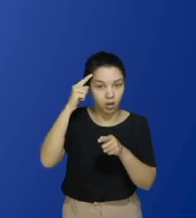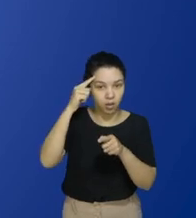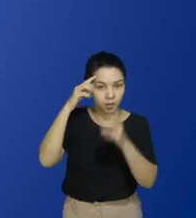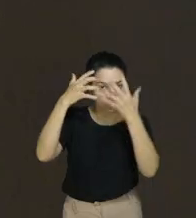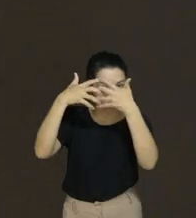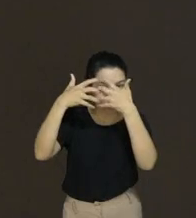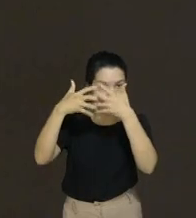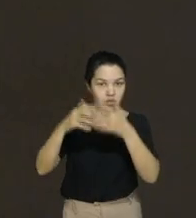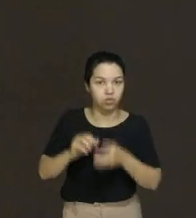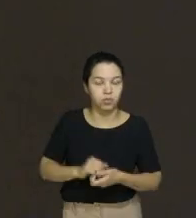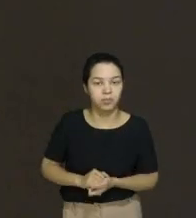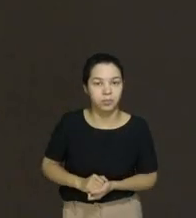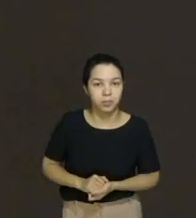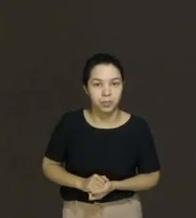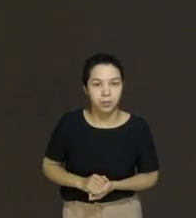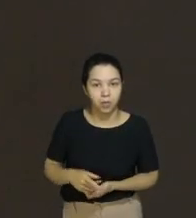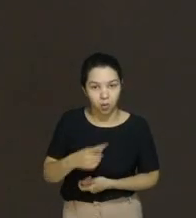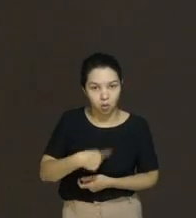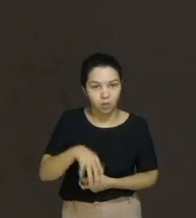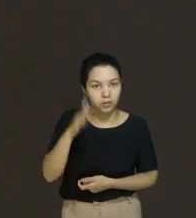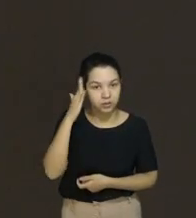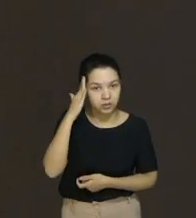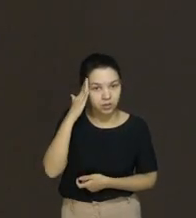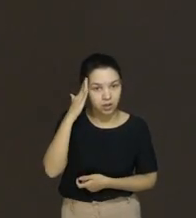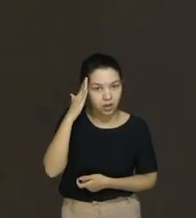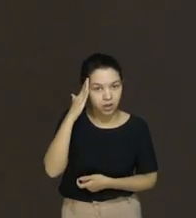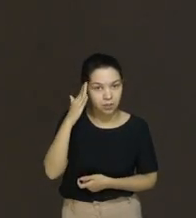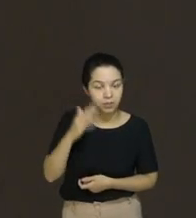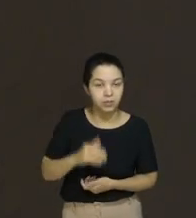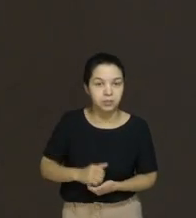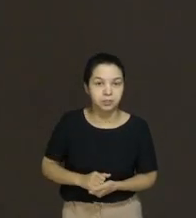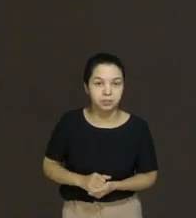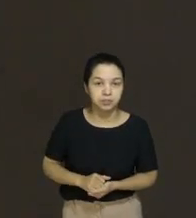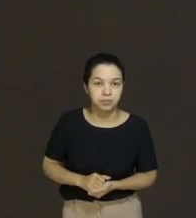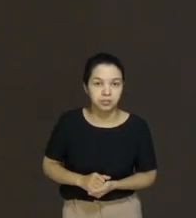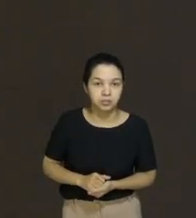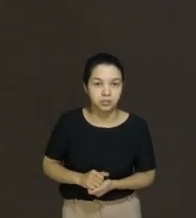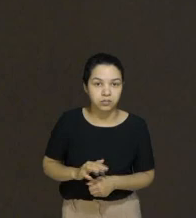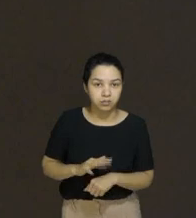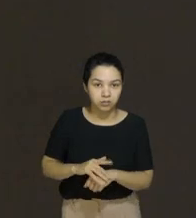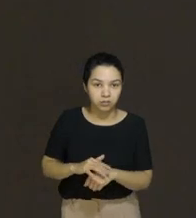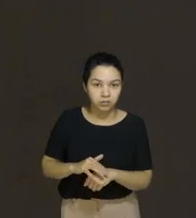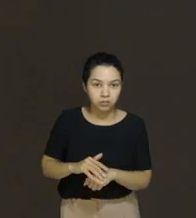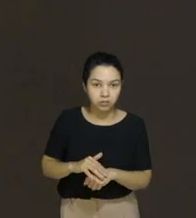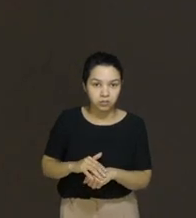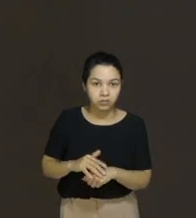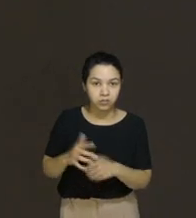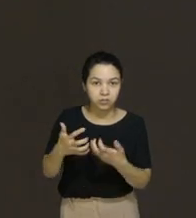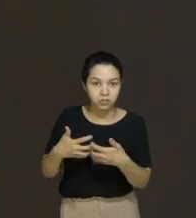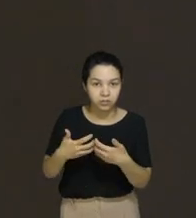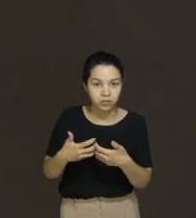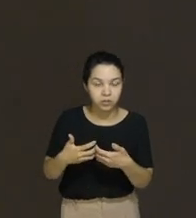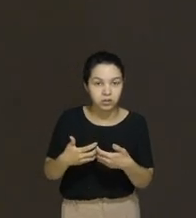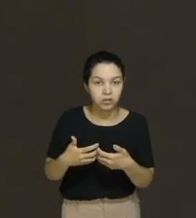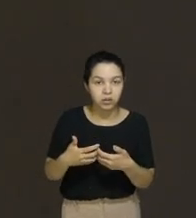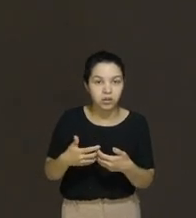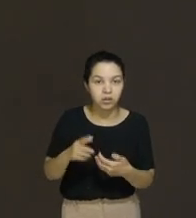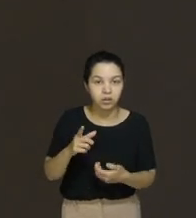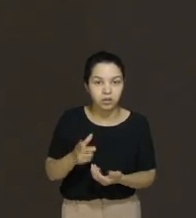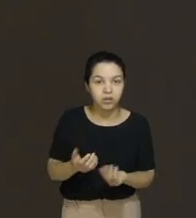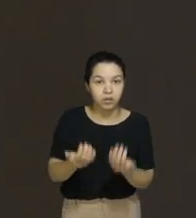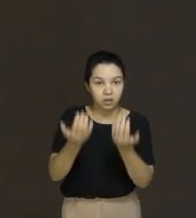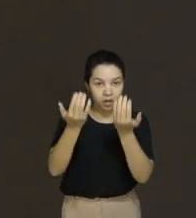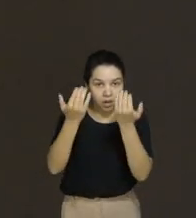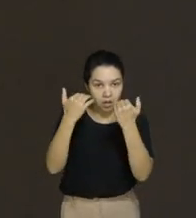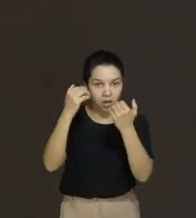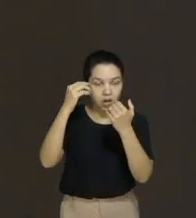TDAH. Hoje sabe que é muito genético, é uma doença neurobioquímica, biológica, né? É uma alteração do